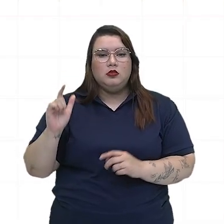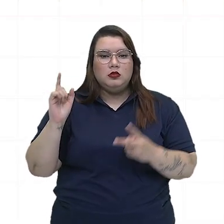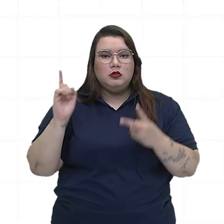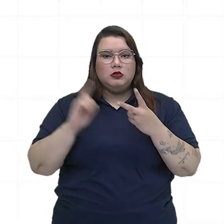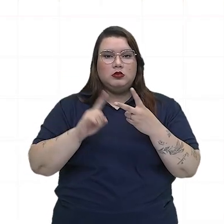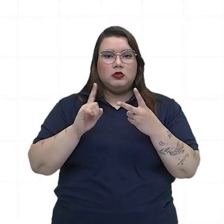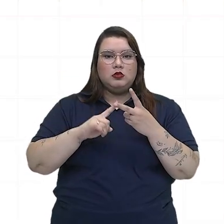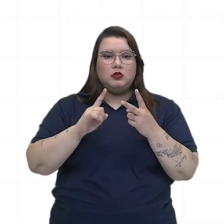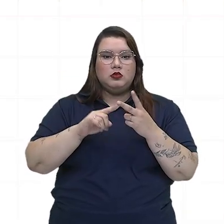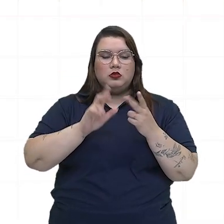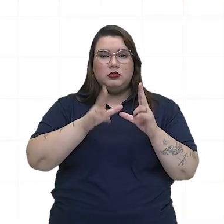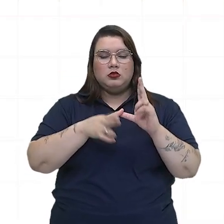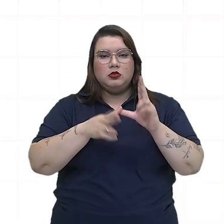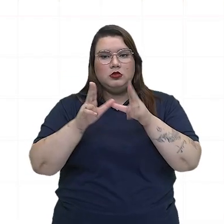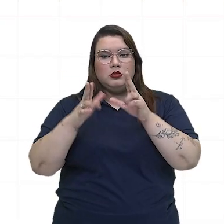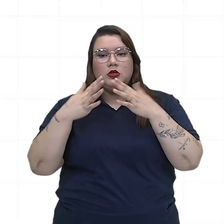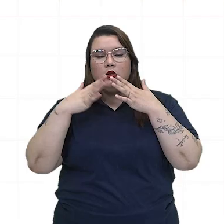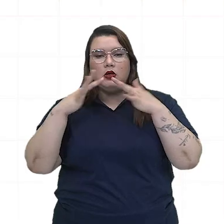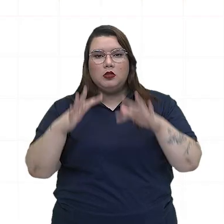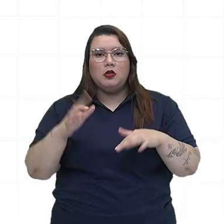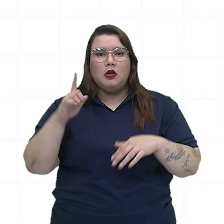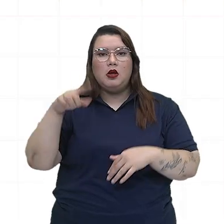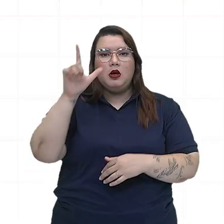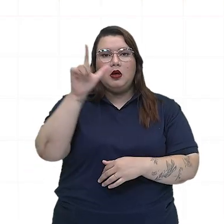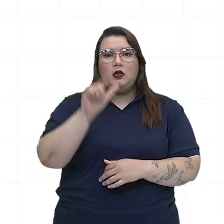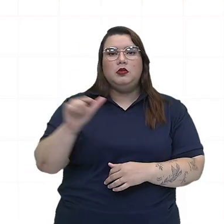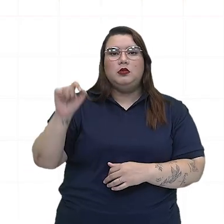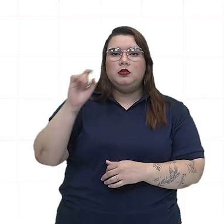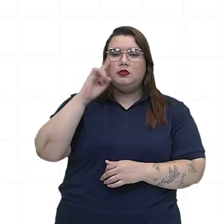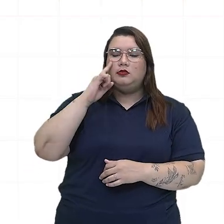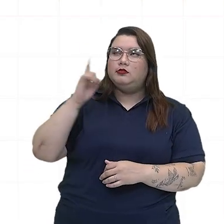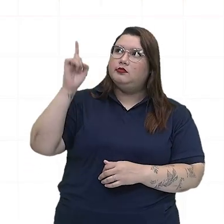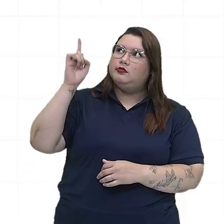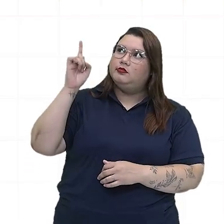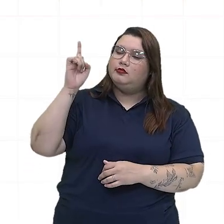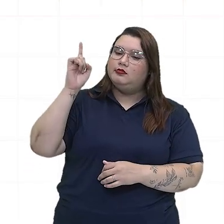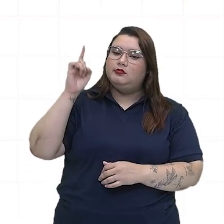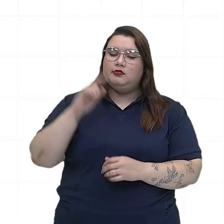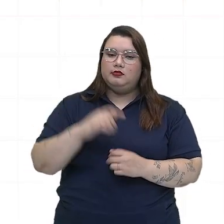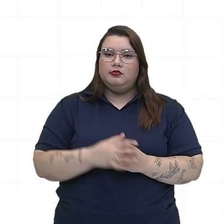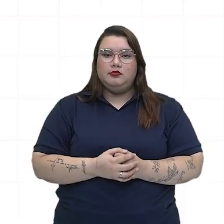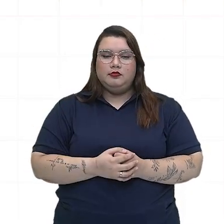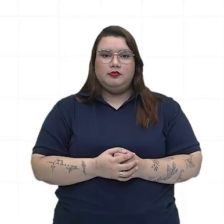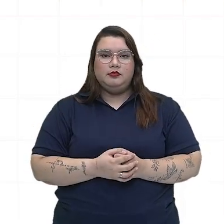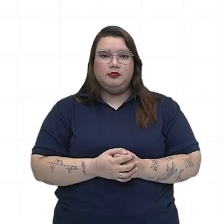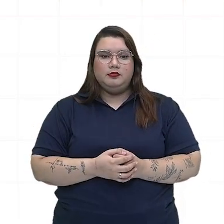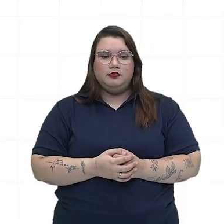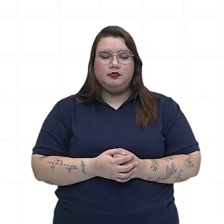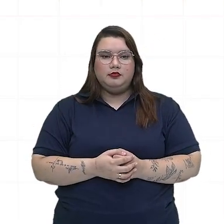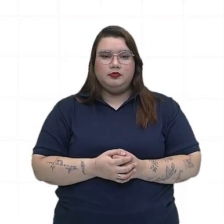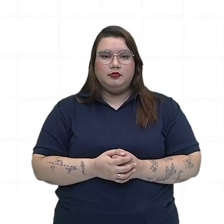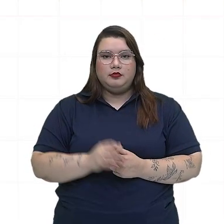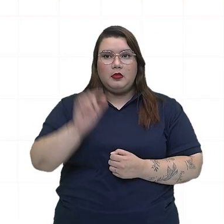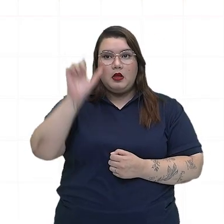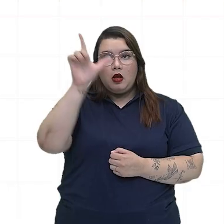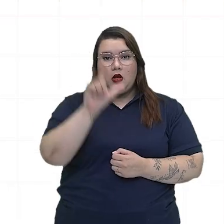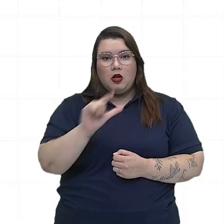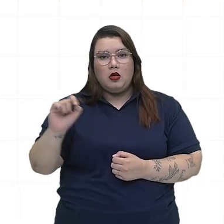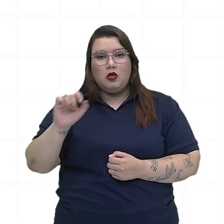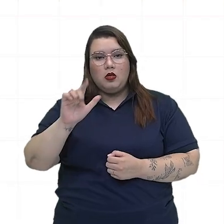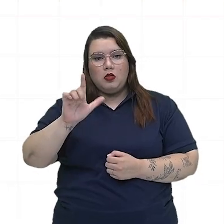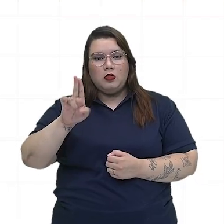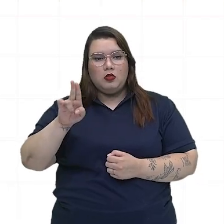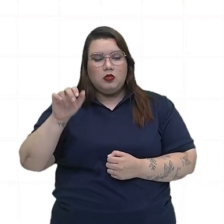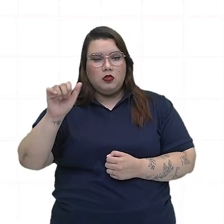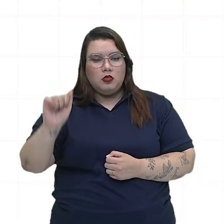nós temos também o satélite natural da Terra, que é a nossa Lua. A Lua, ela é